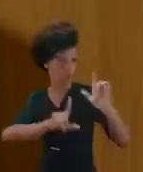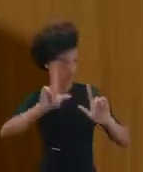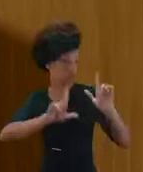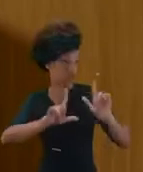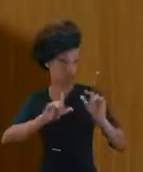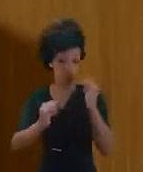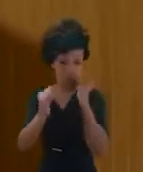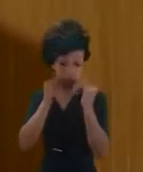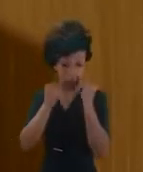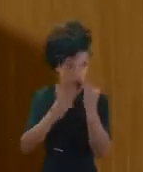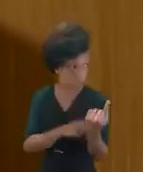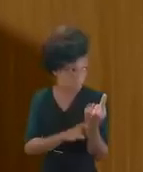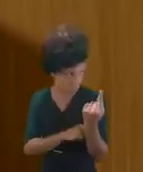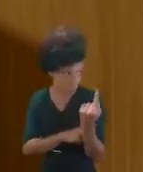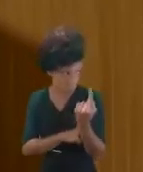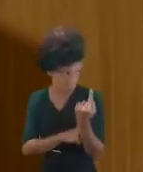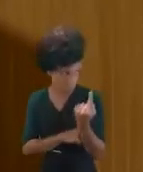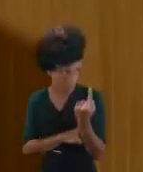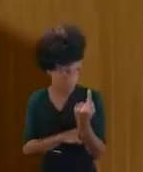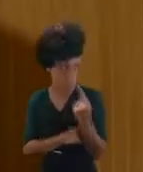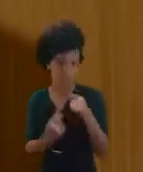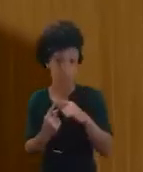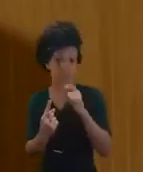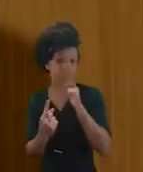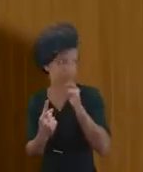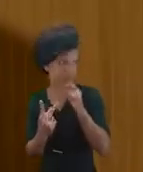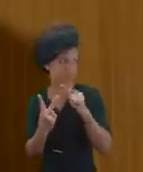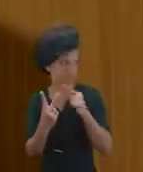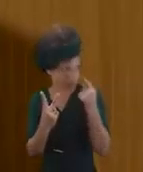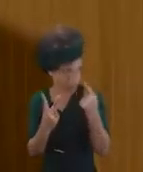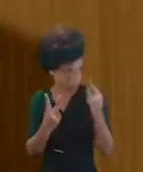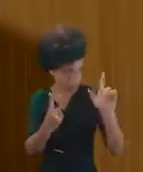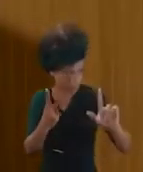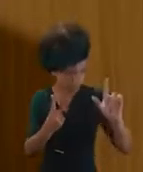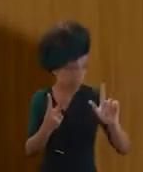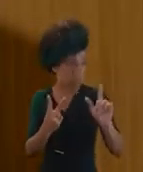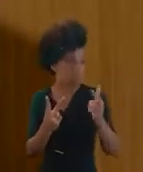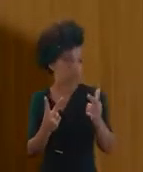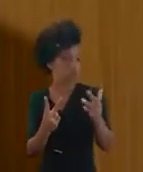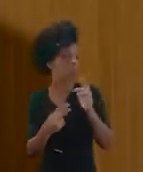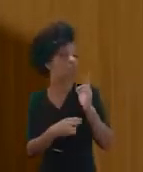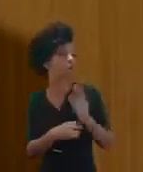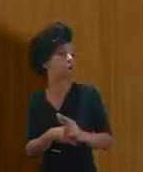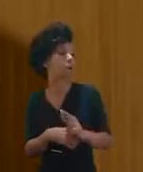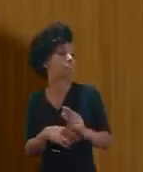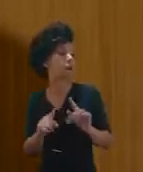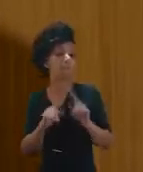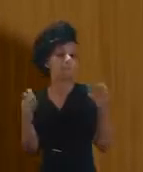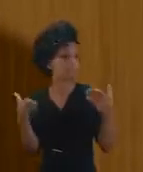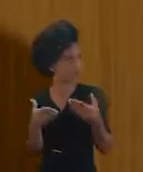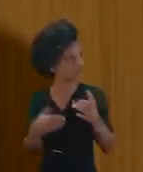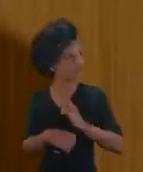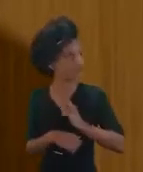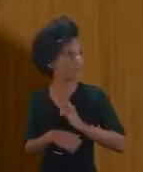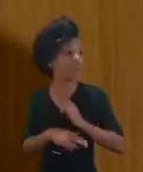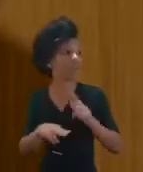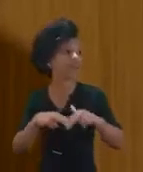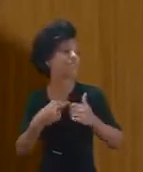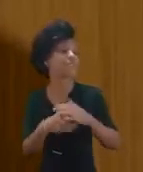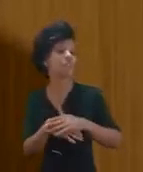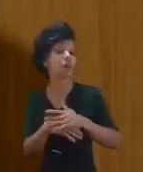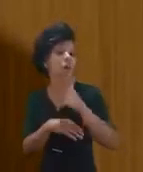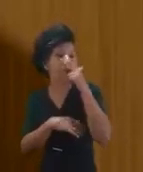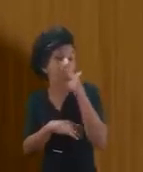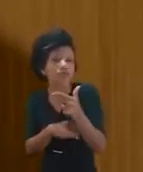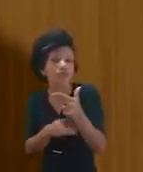informação você tinha uma televisão falando você tinha um jornal falando você não tinha resposta daqui hoje tem essa resposta por isso